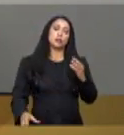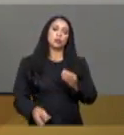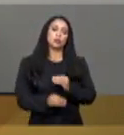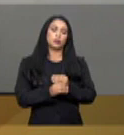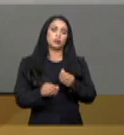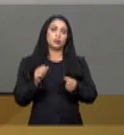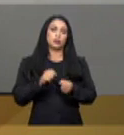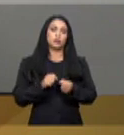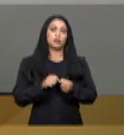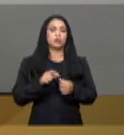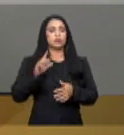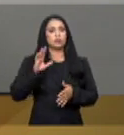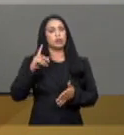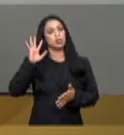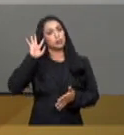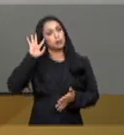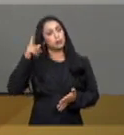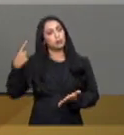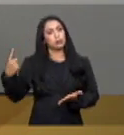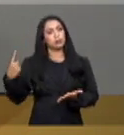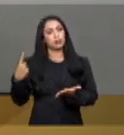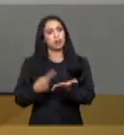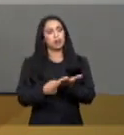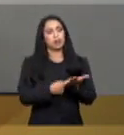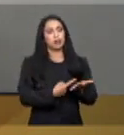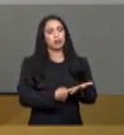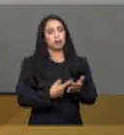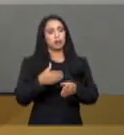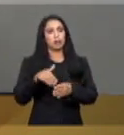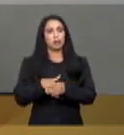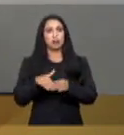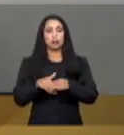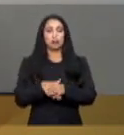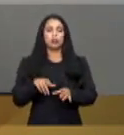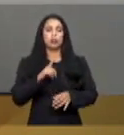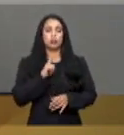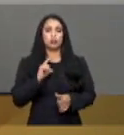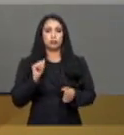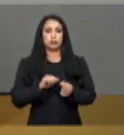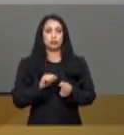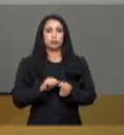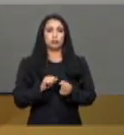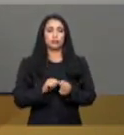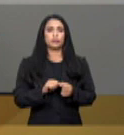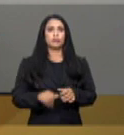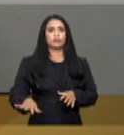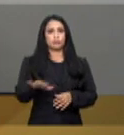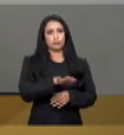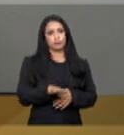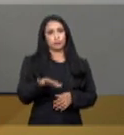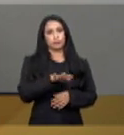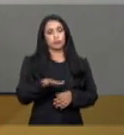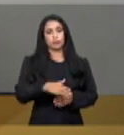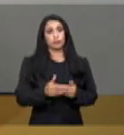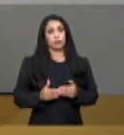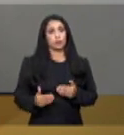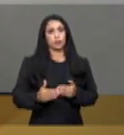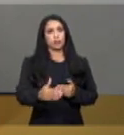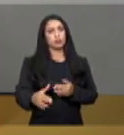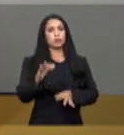do acórdão, de modo que o decidido neste paradigma da repercussão geral tenha eficácia para o futuro a partir do julgamento